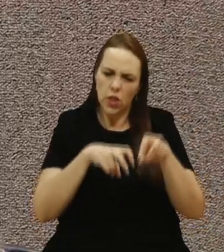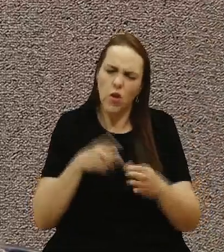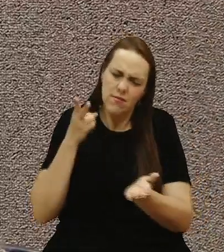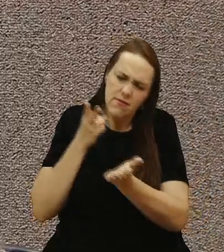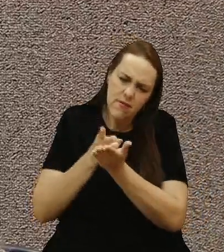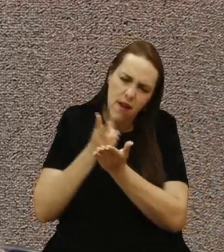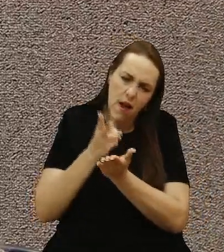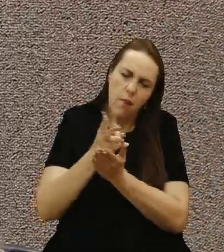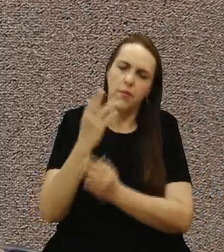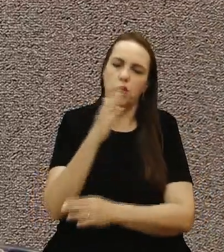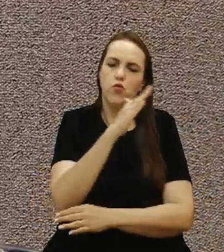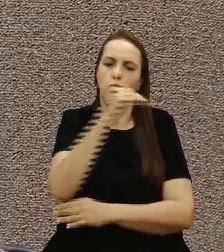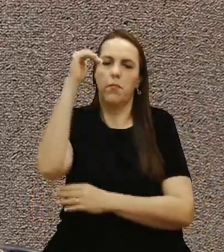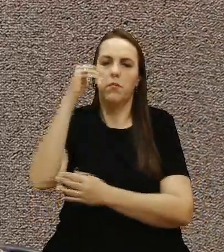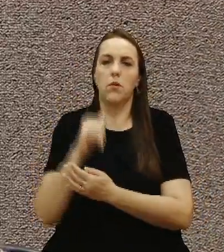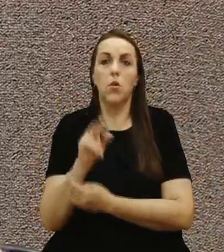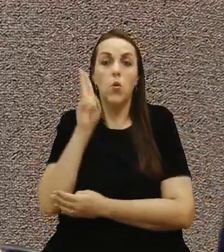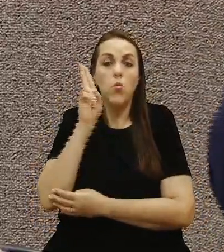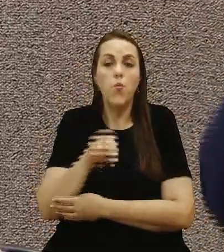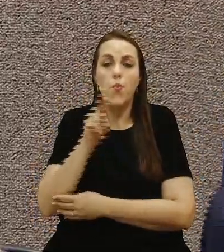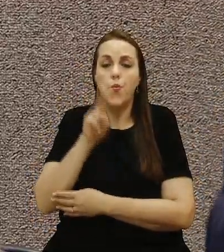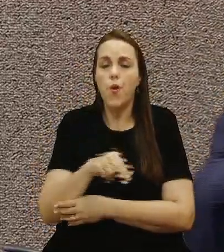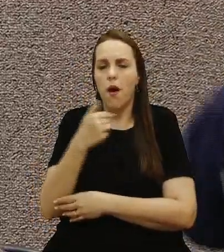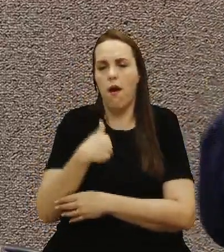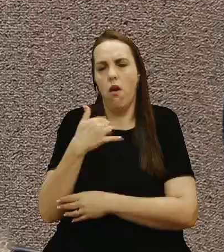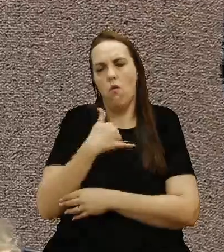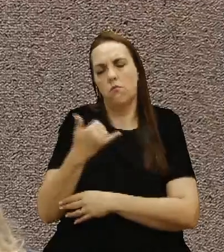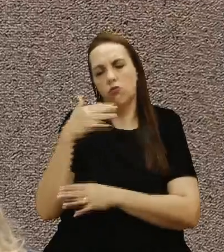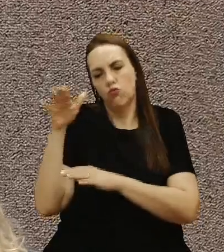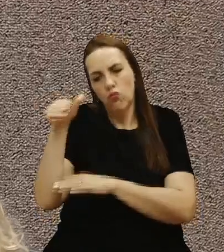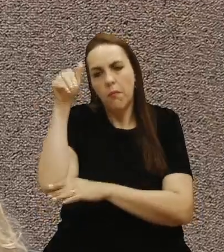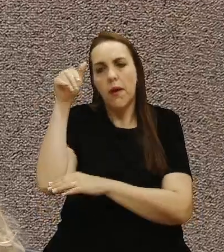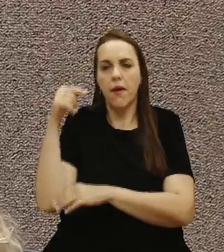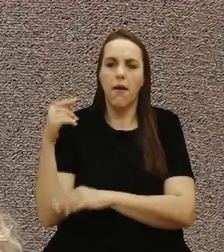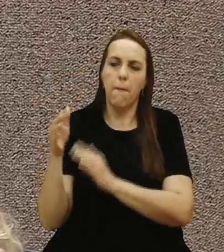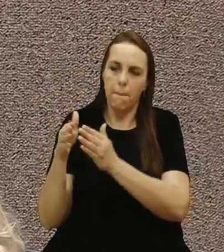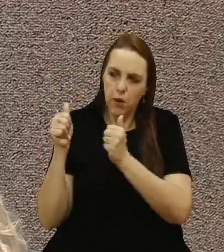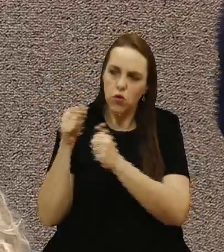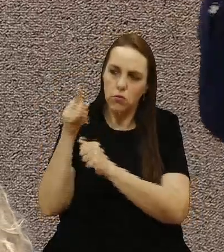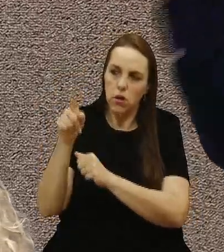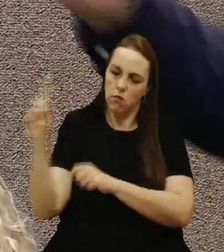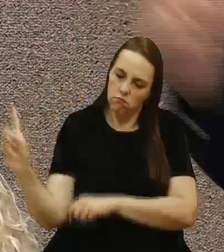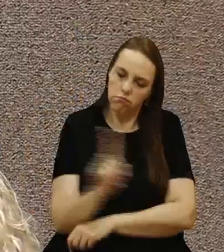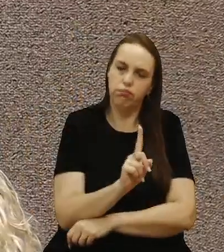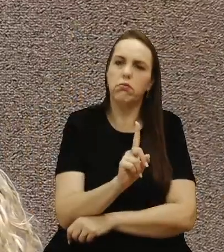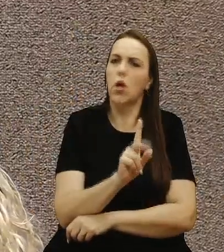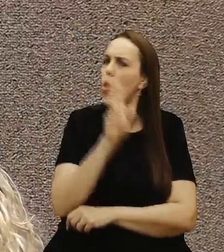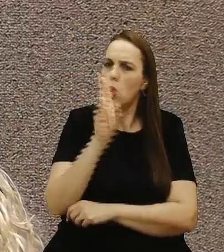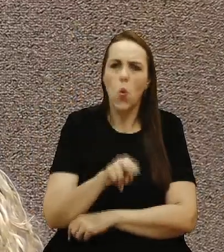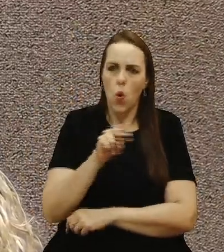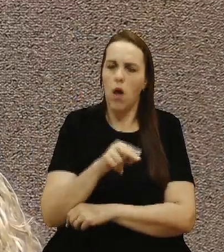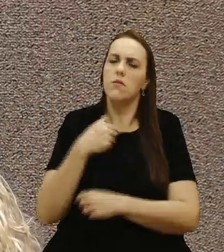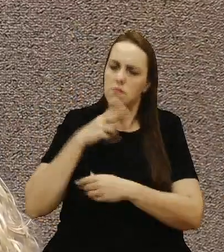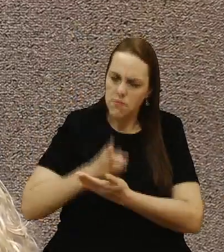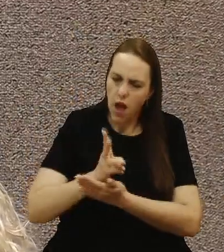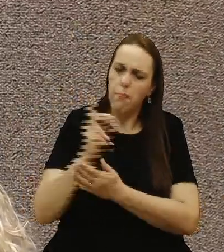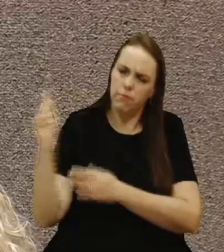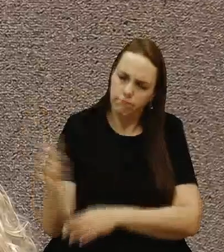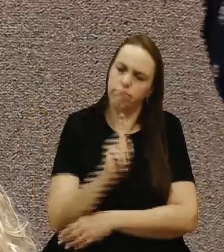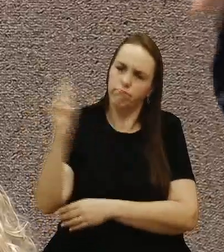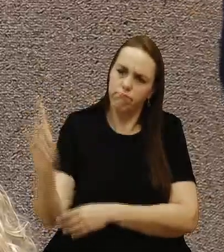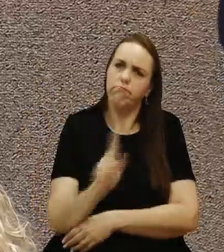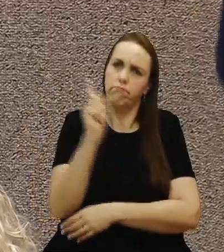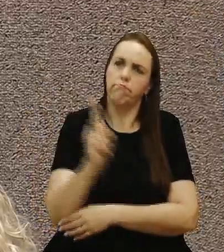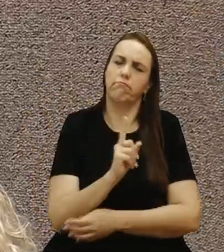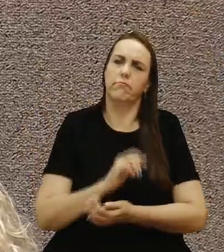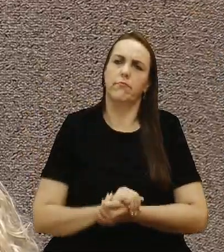chama. Nunca teve uma vez que eu chamei, que eu pedi, e eles não foram. Então eu quero parabenizar o trabalho de vocês. Para mim,